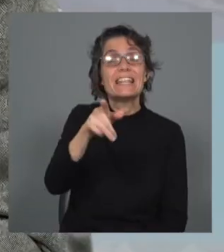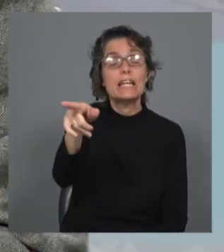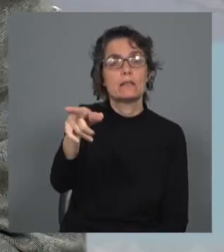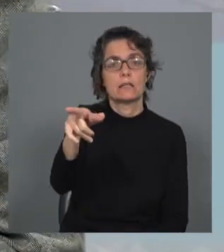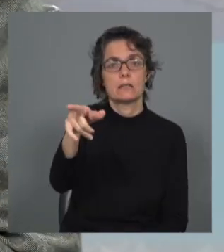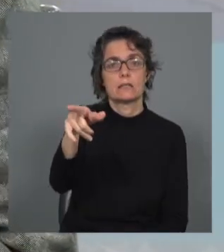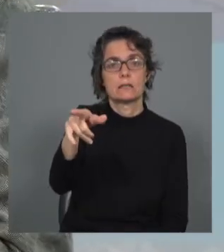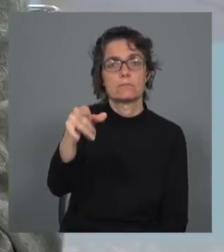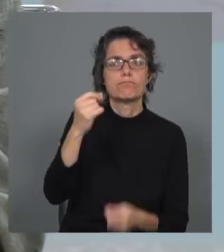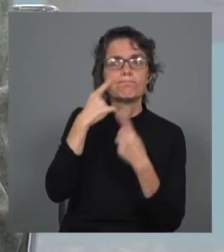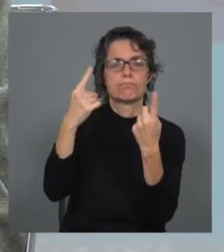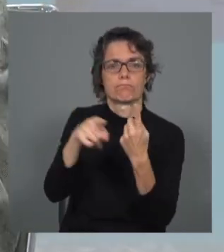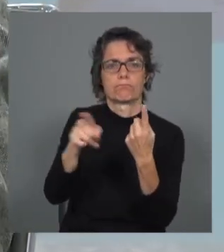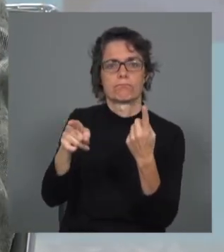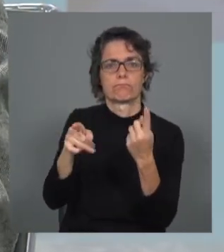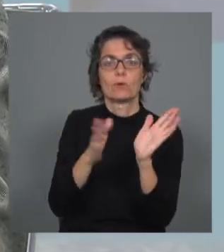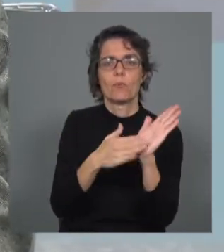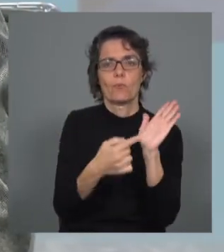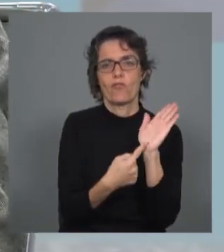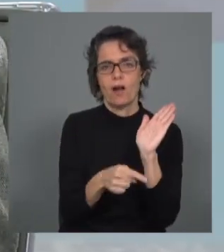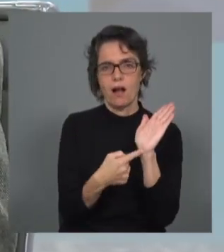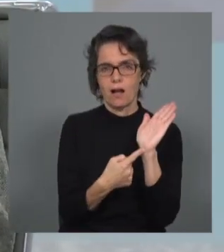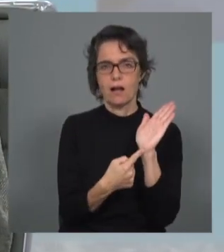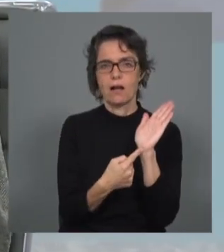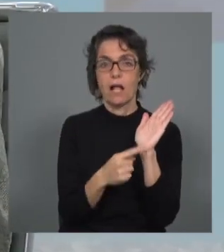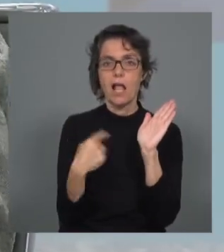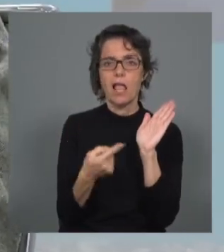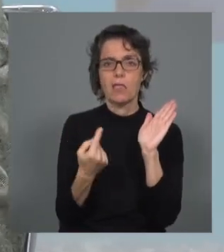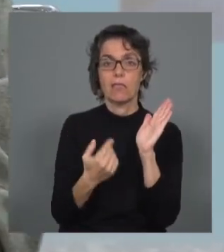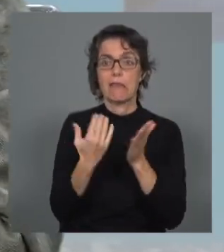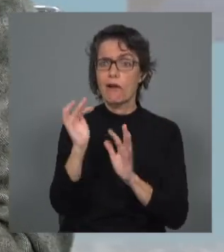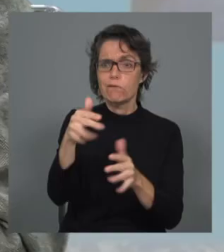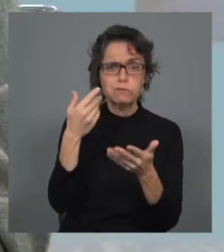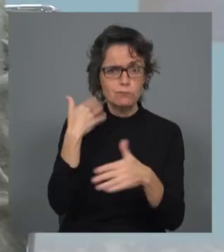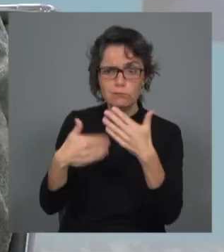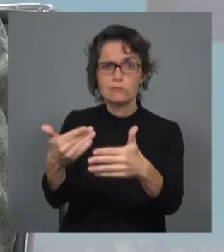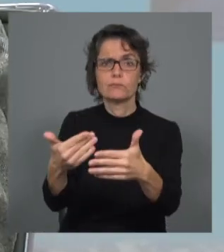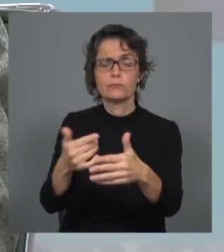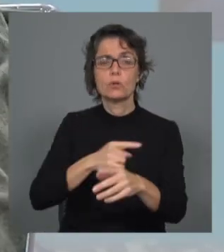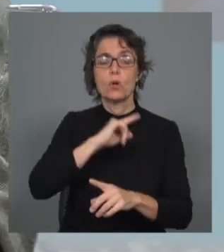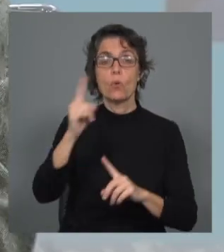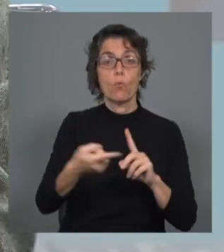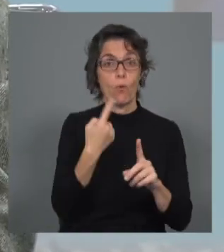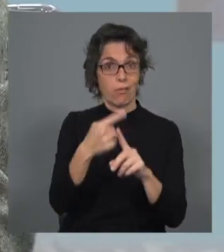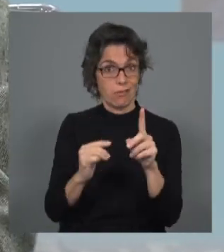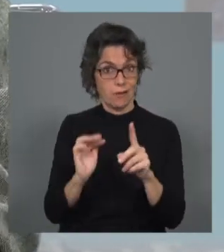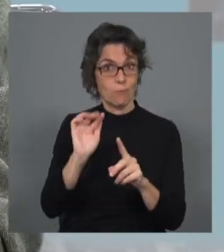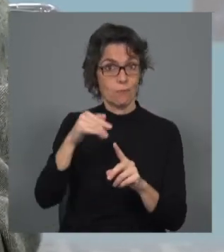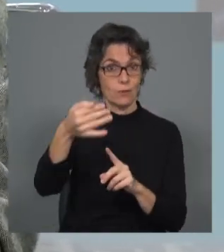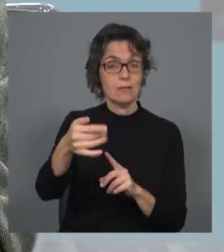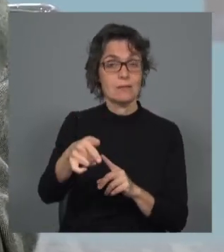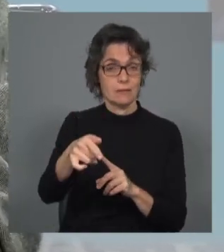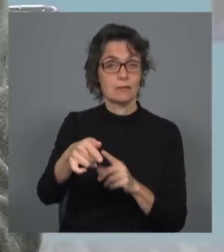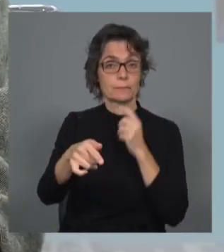mostrou que era verdade. E chegámos praticamente ao fim. Portanto, 1 ano e meio depois, dentro daquilo que